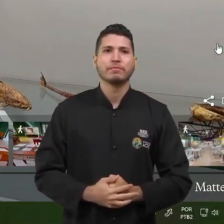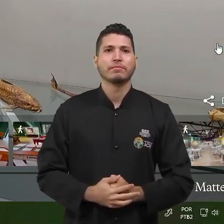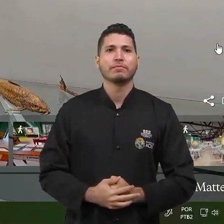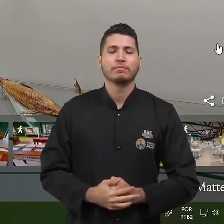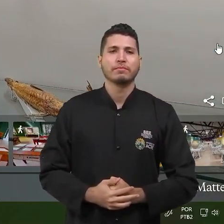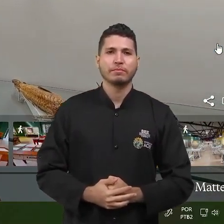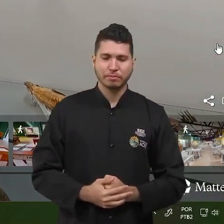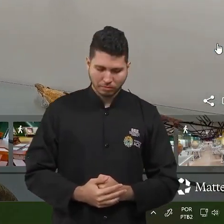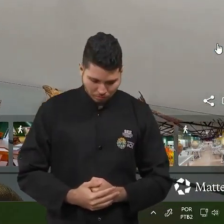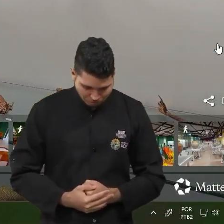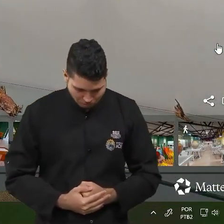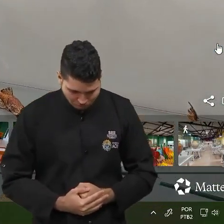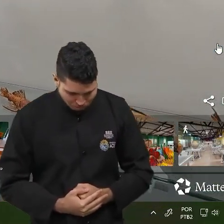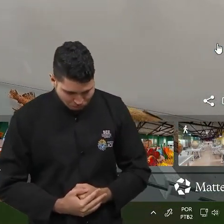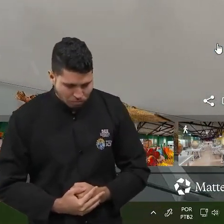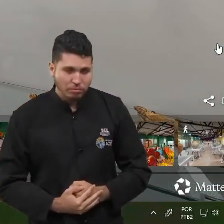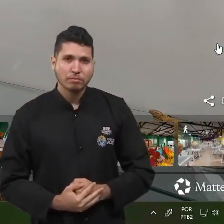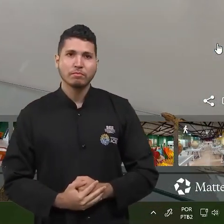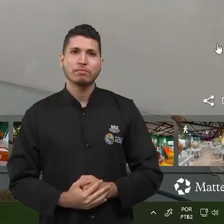muitas